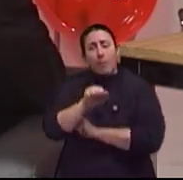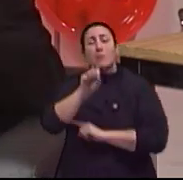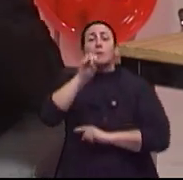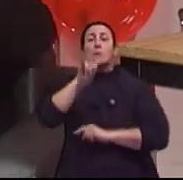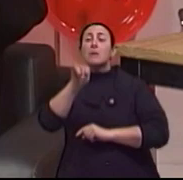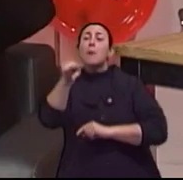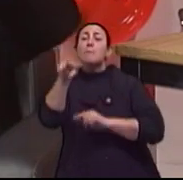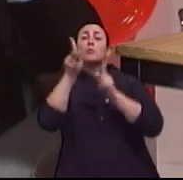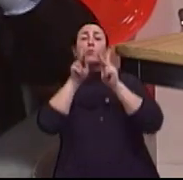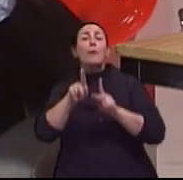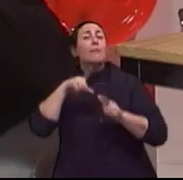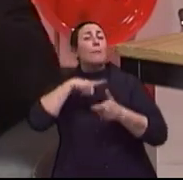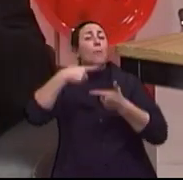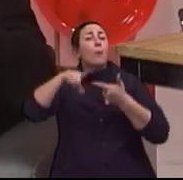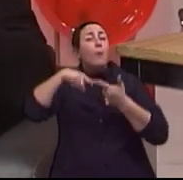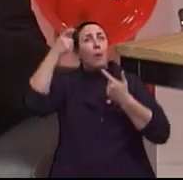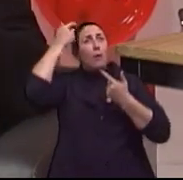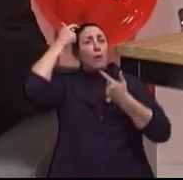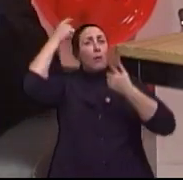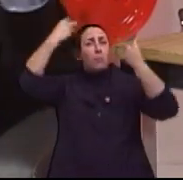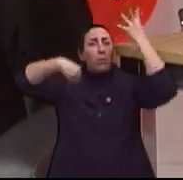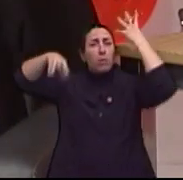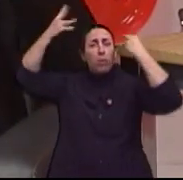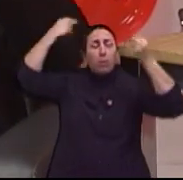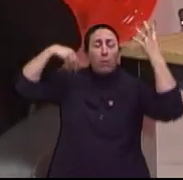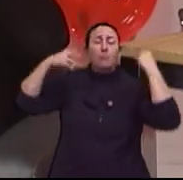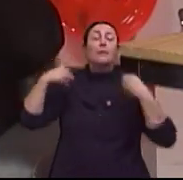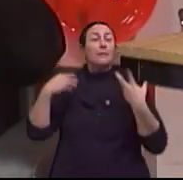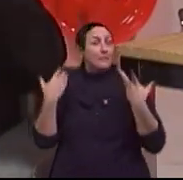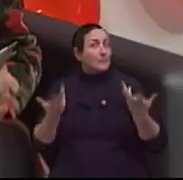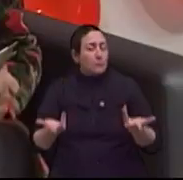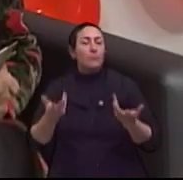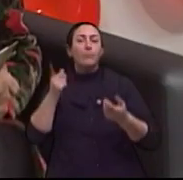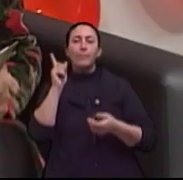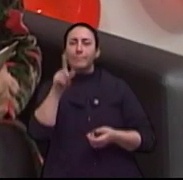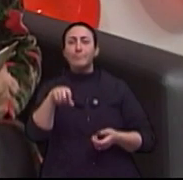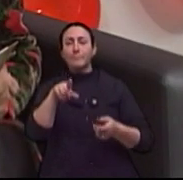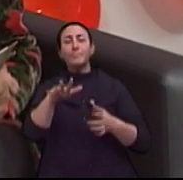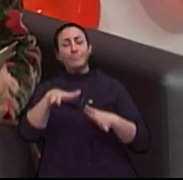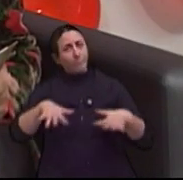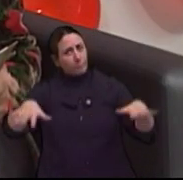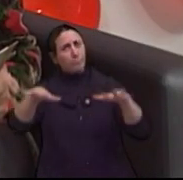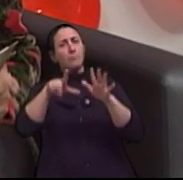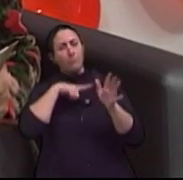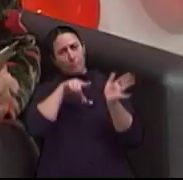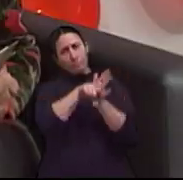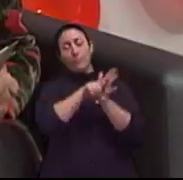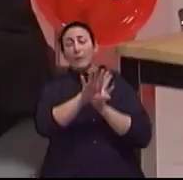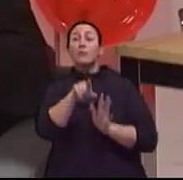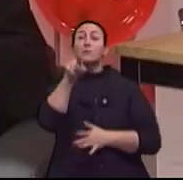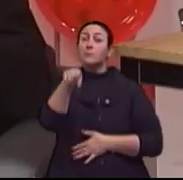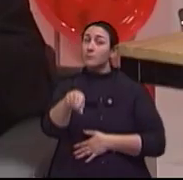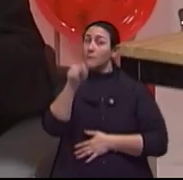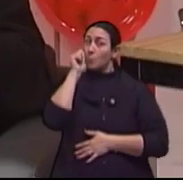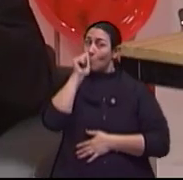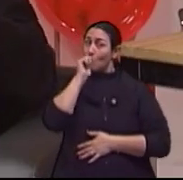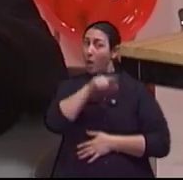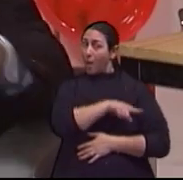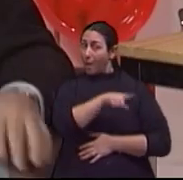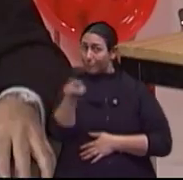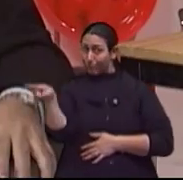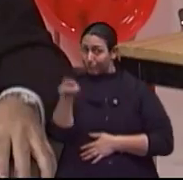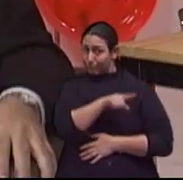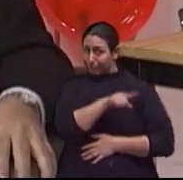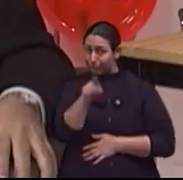cabelo se faz a história Clínica do paciente e nas mulheres aí vai o chamamento hoje é muito